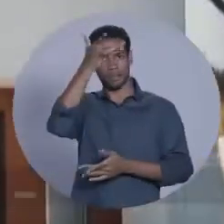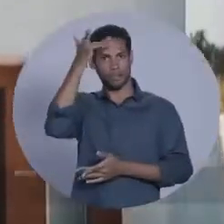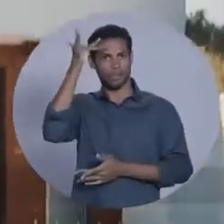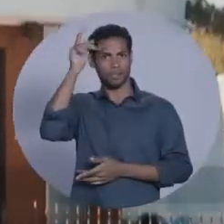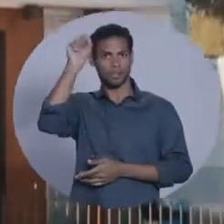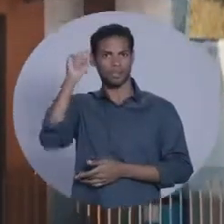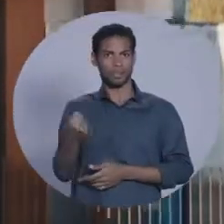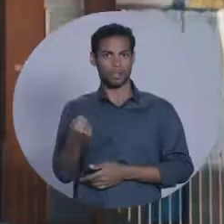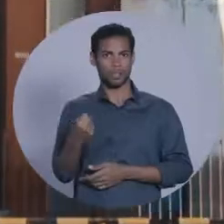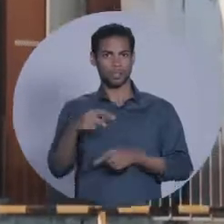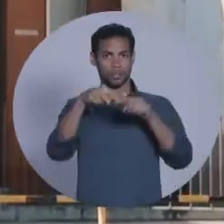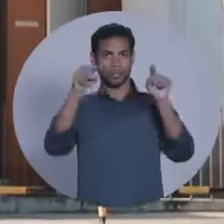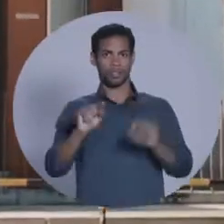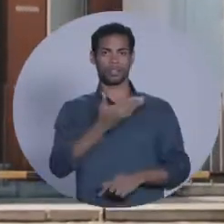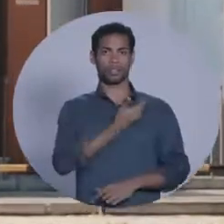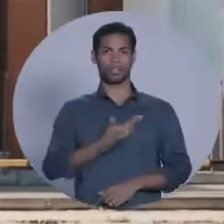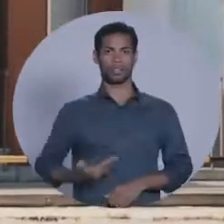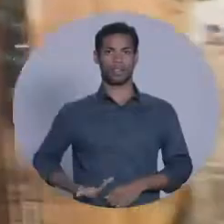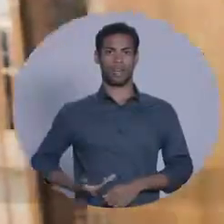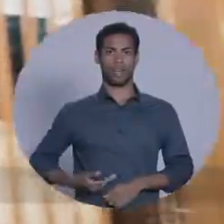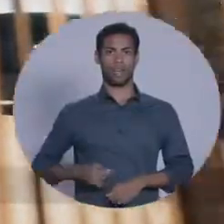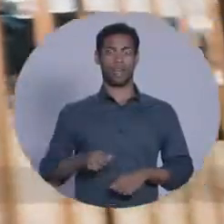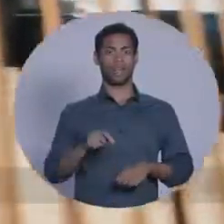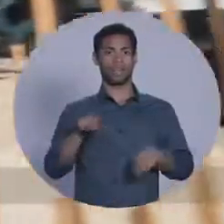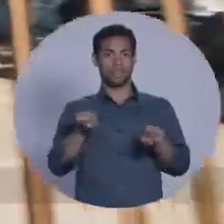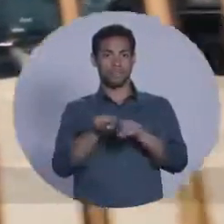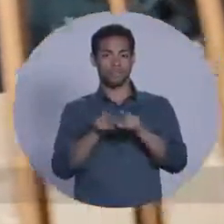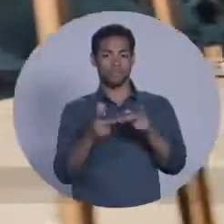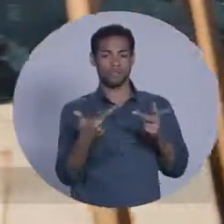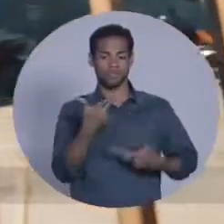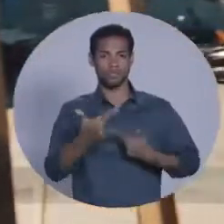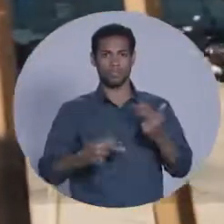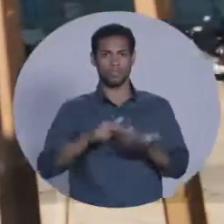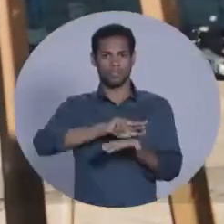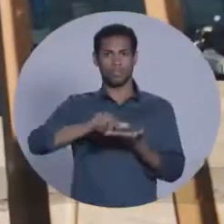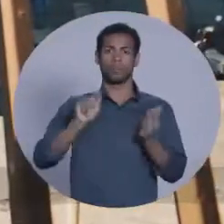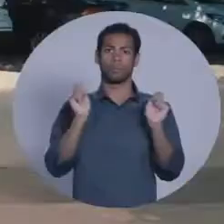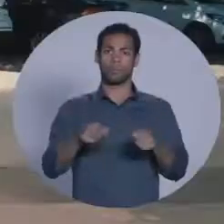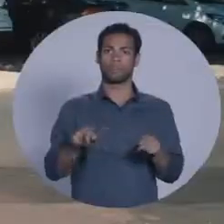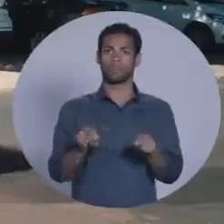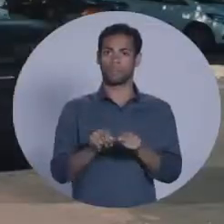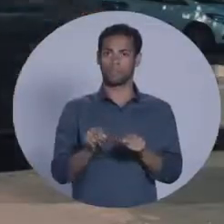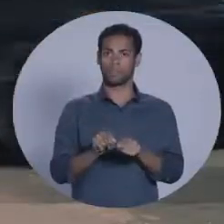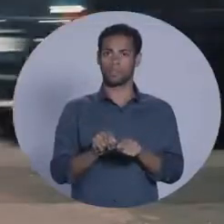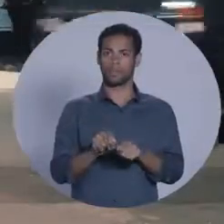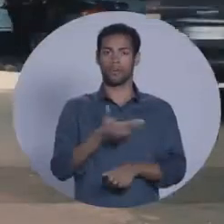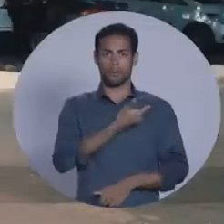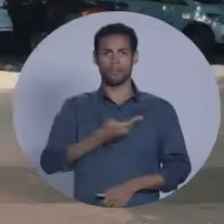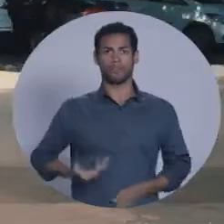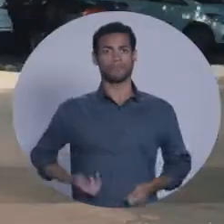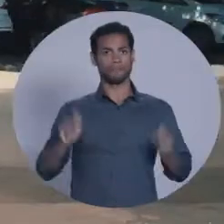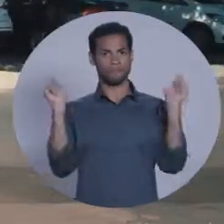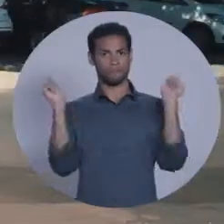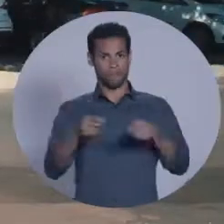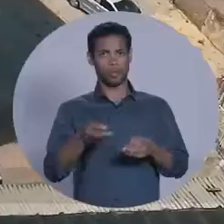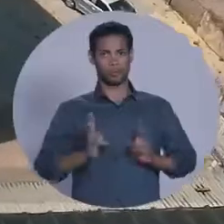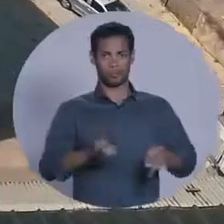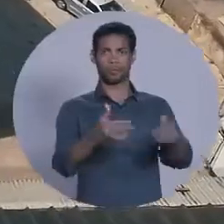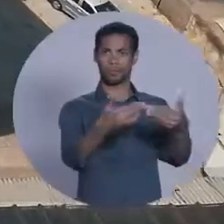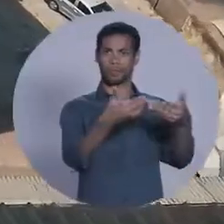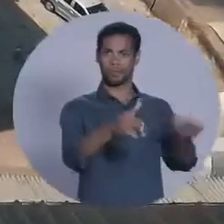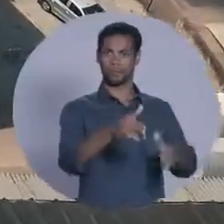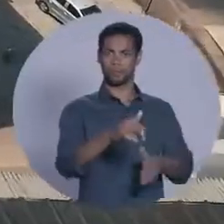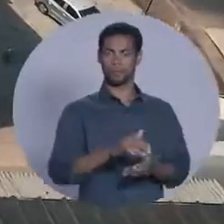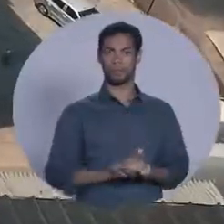aos servidores públicos. Até cirurgias poderiam estar sendo feitas. O governo do estado tem condições de manter o